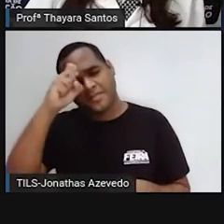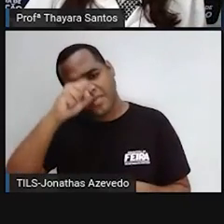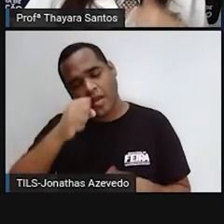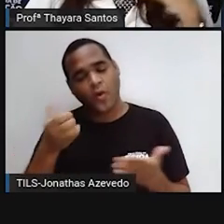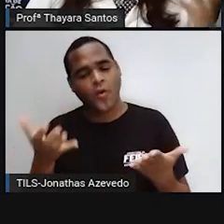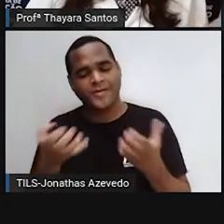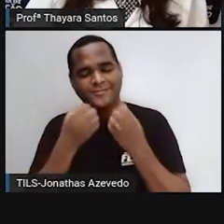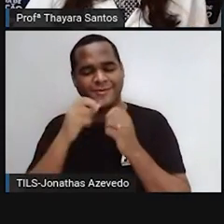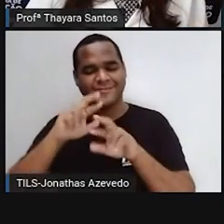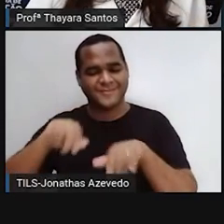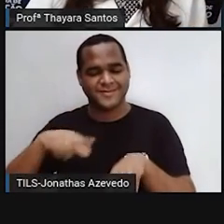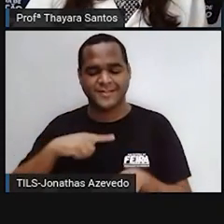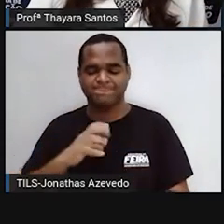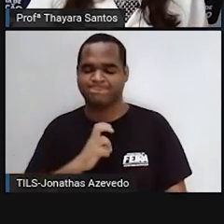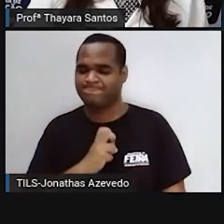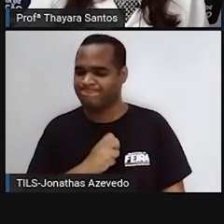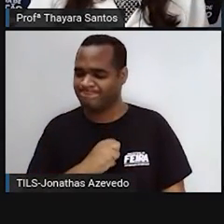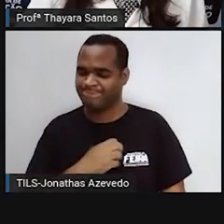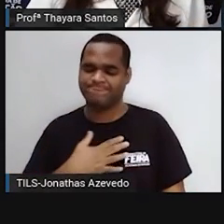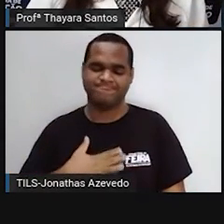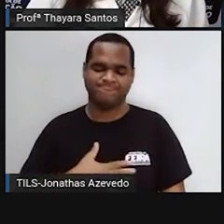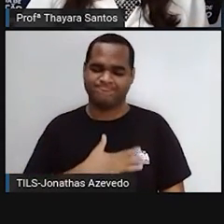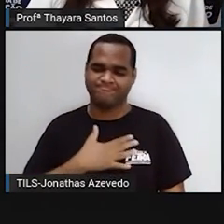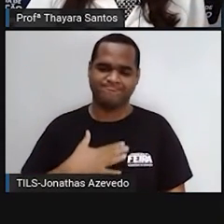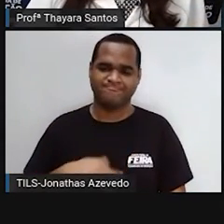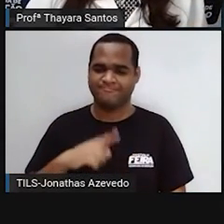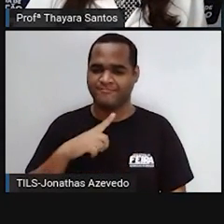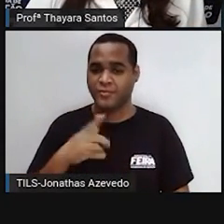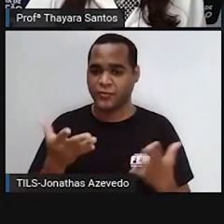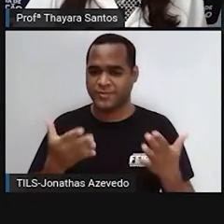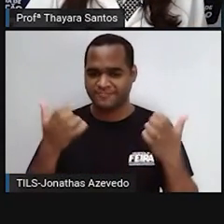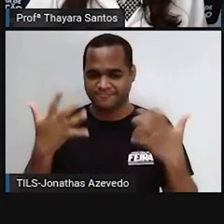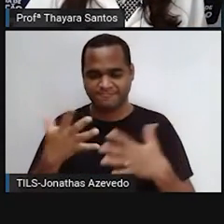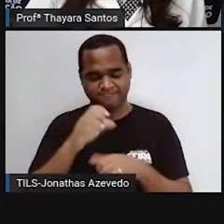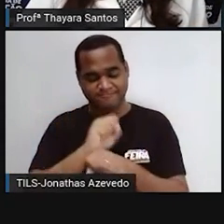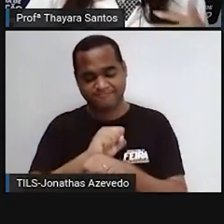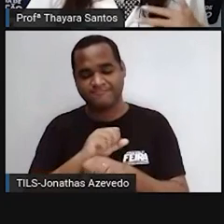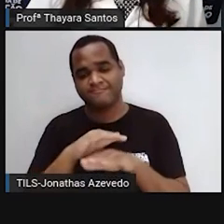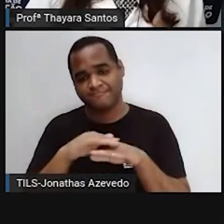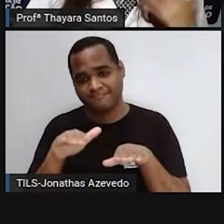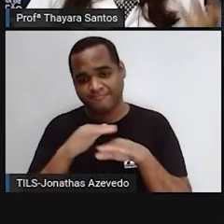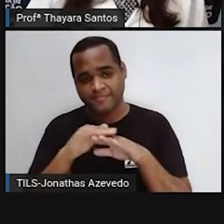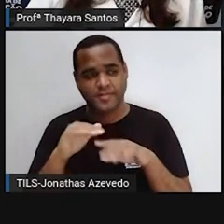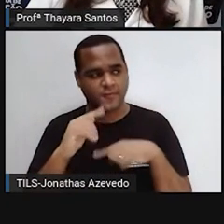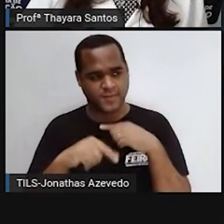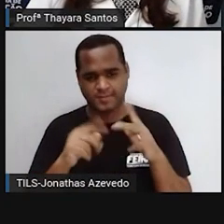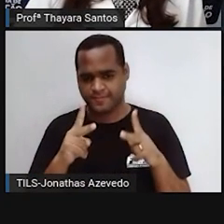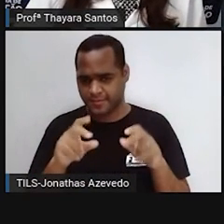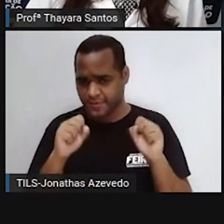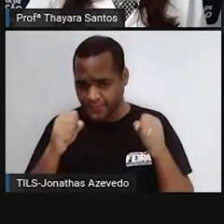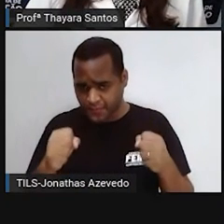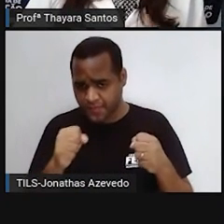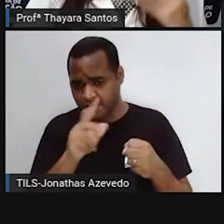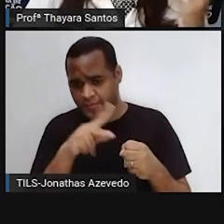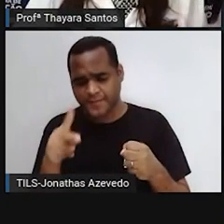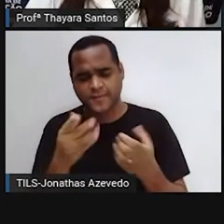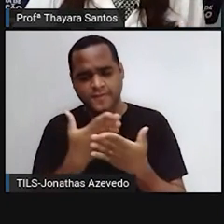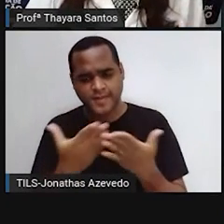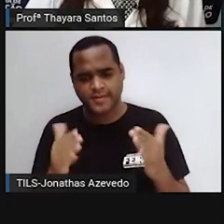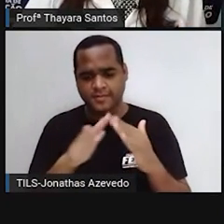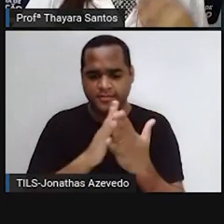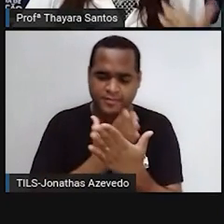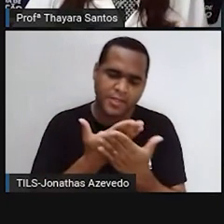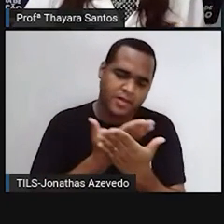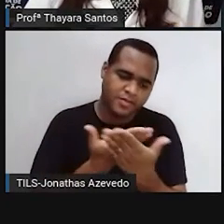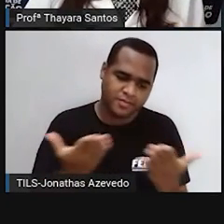de hoje. Eu adorei estar aqui com vocês. Por hoje, a gente vai ficar por aqui. Vocês vão continuar com os professores de vocês na escola de